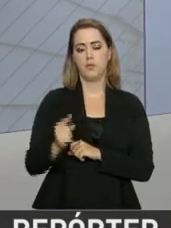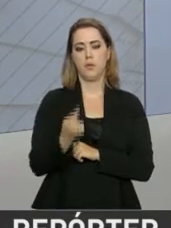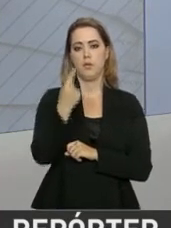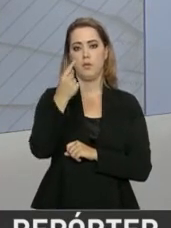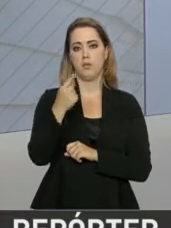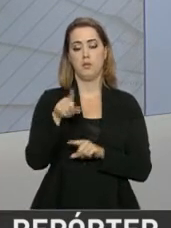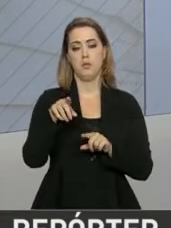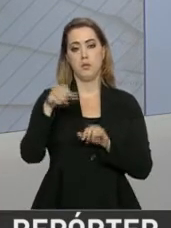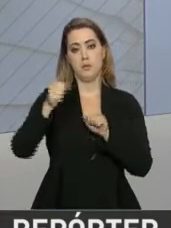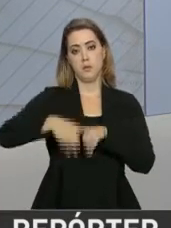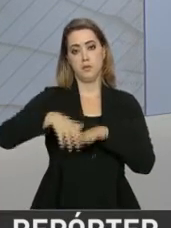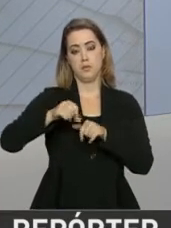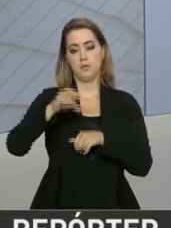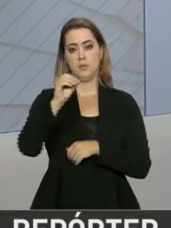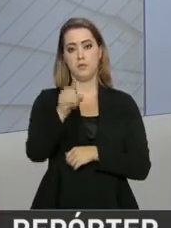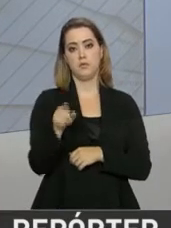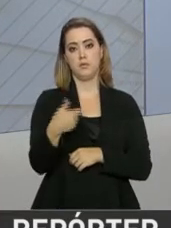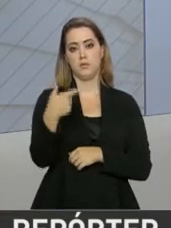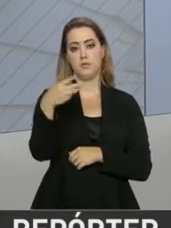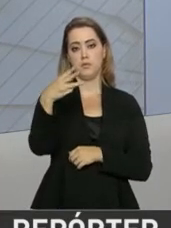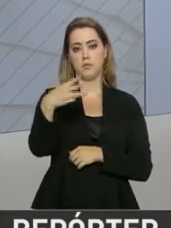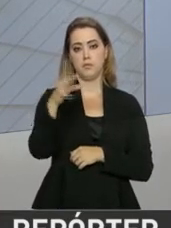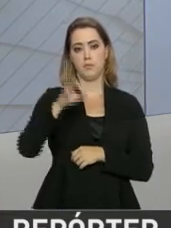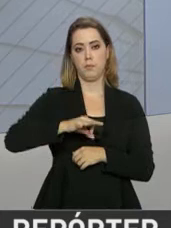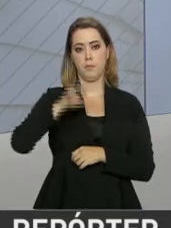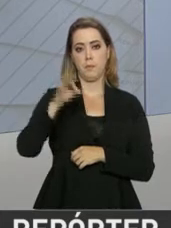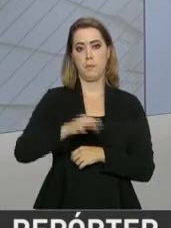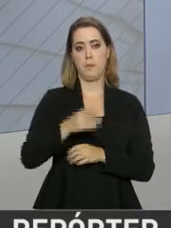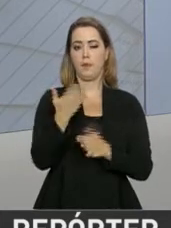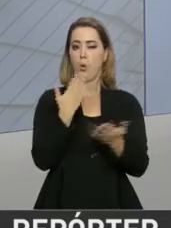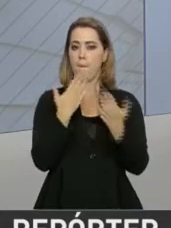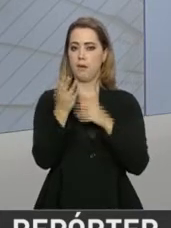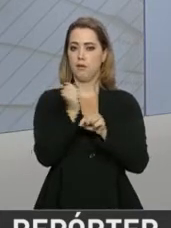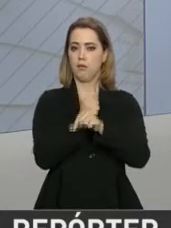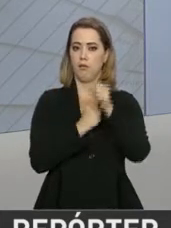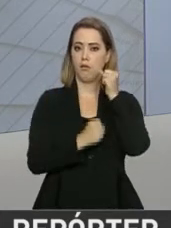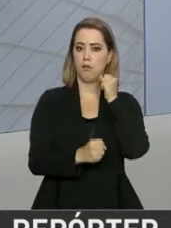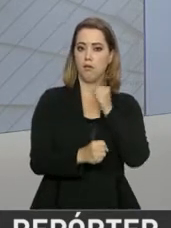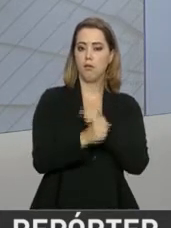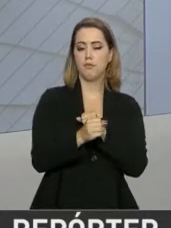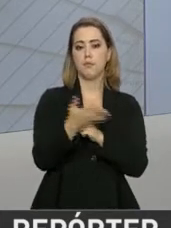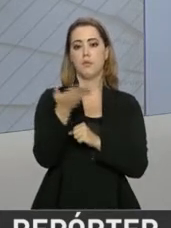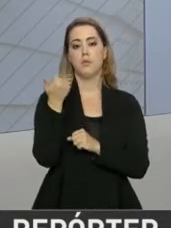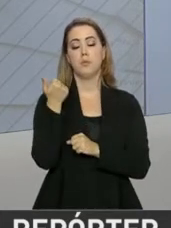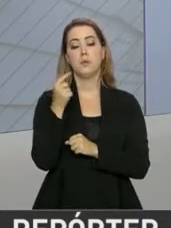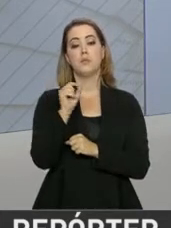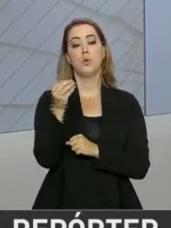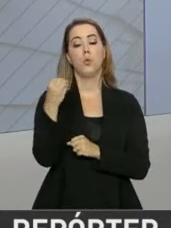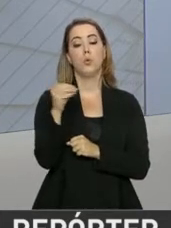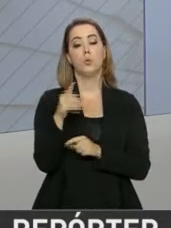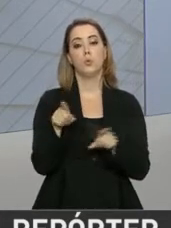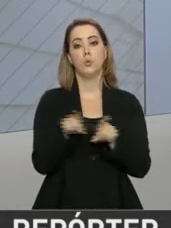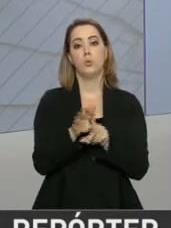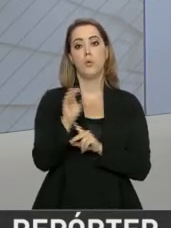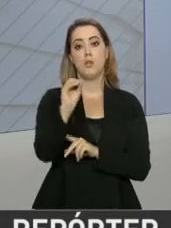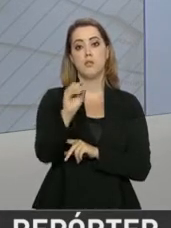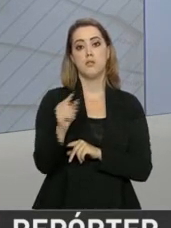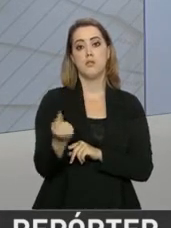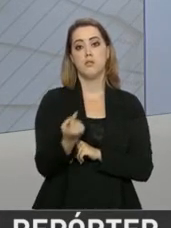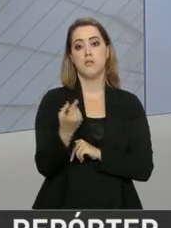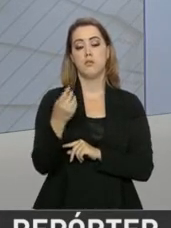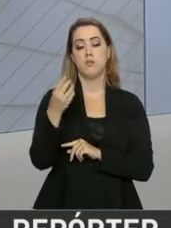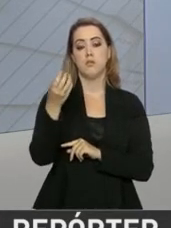quinzena de setembro estava em 0,23 por cento já para se ter uma comparação em outubro do ano passado o ipca-15